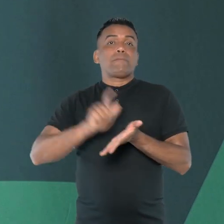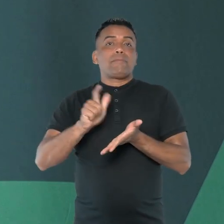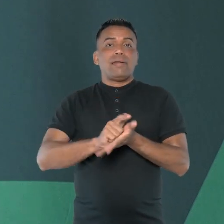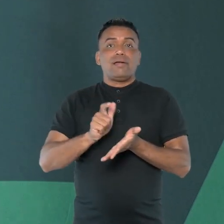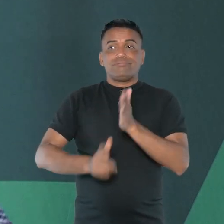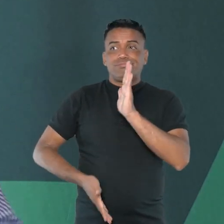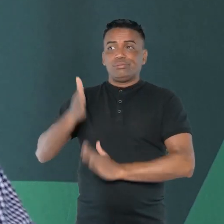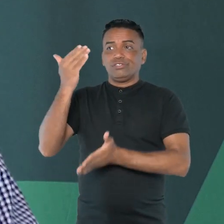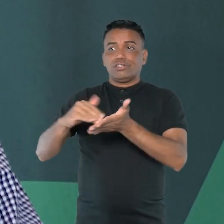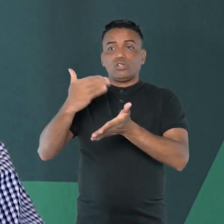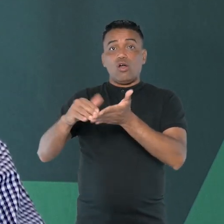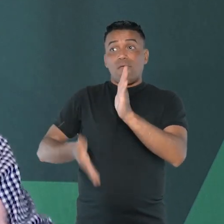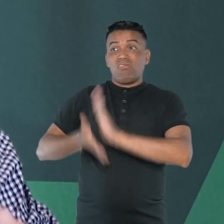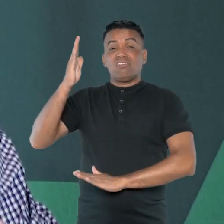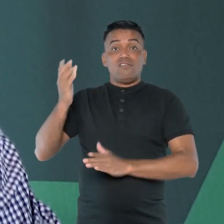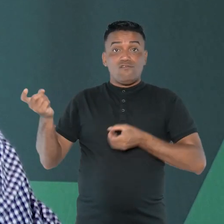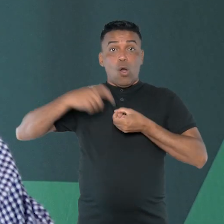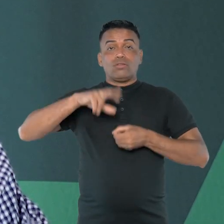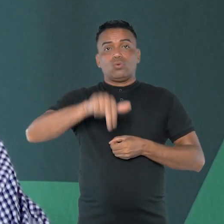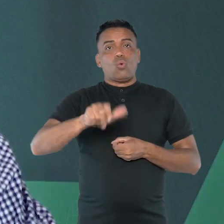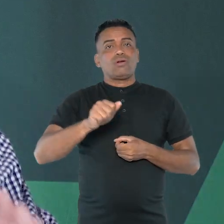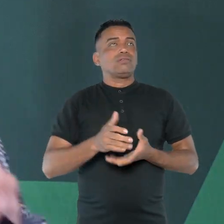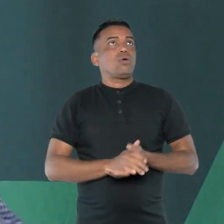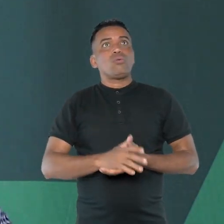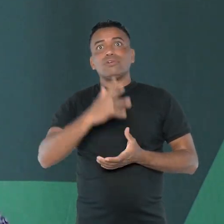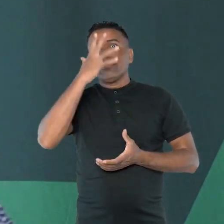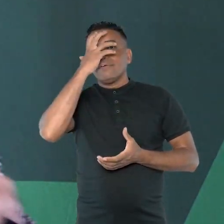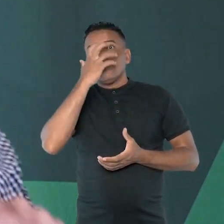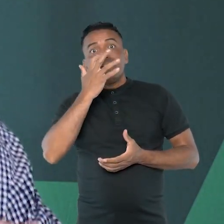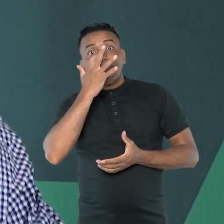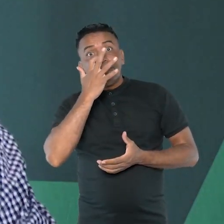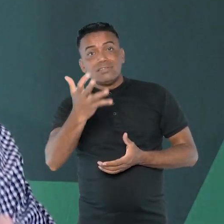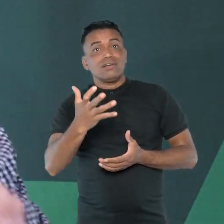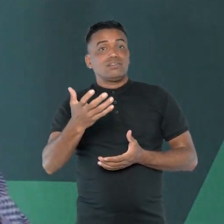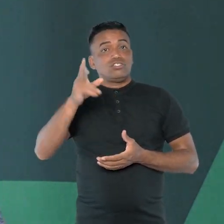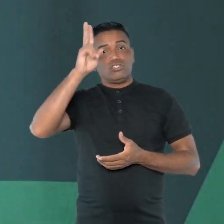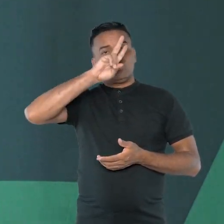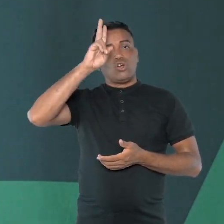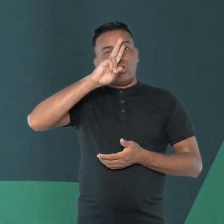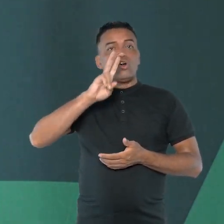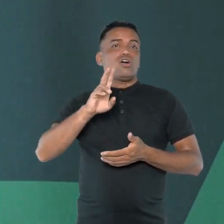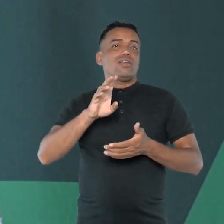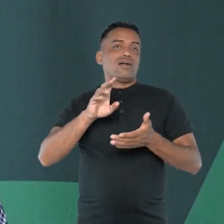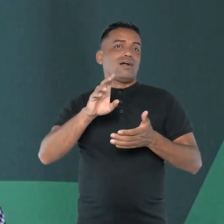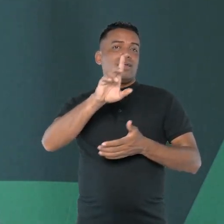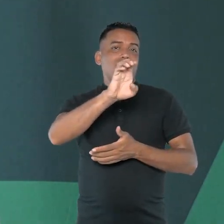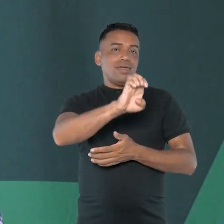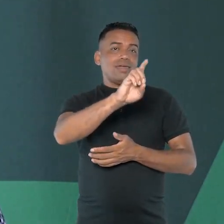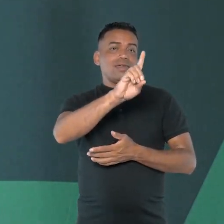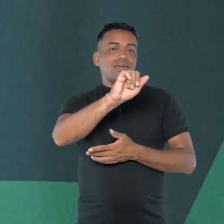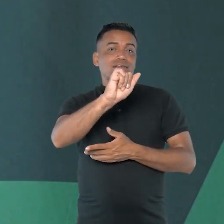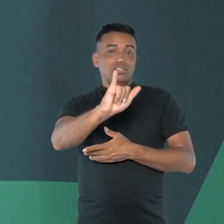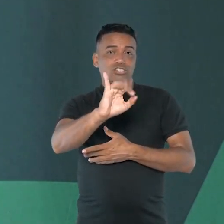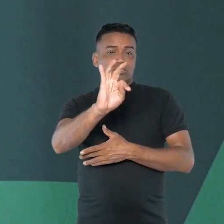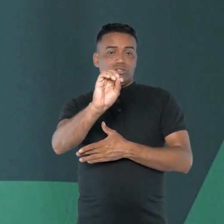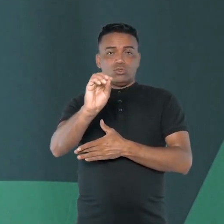mais retornar. Então, achei muito fascinante poder contar também a história dessa editora e essa aventura que era editar